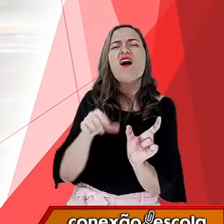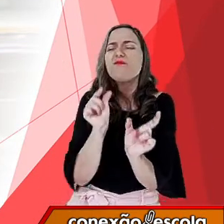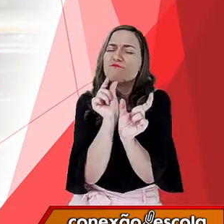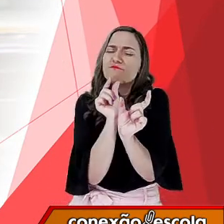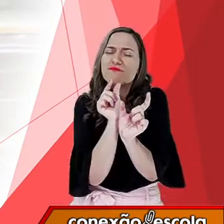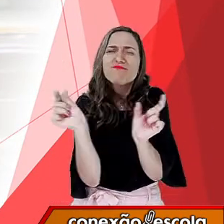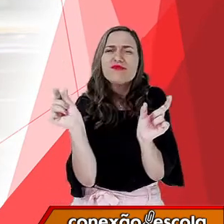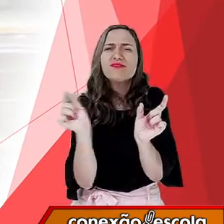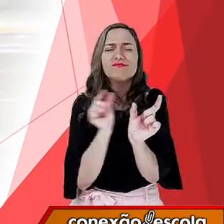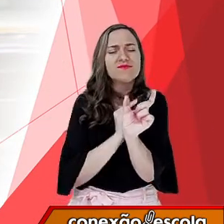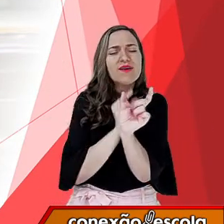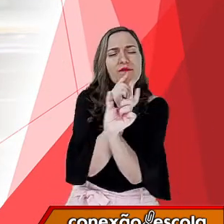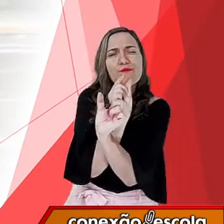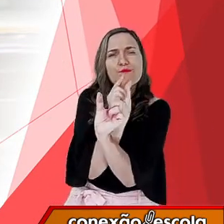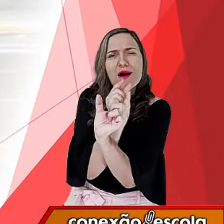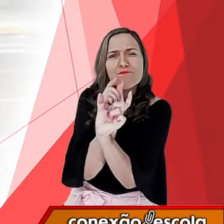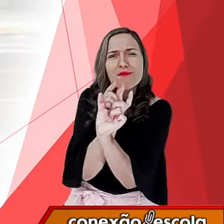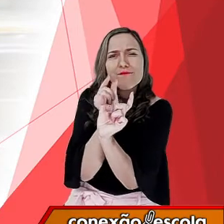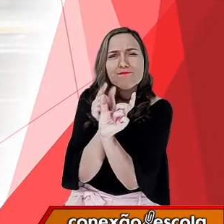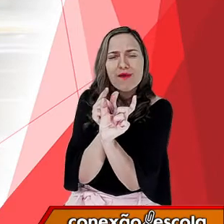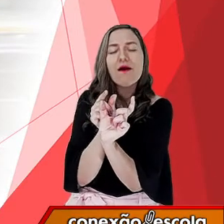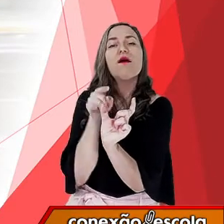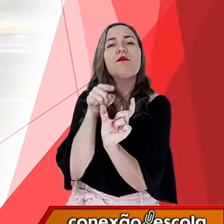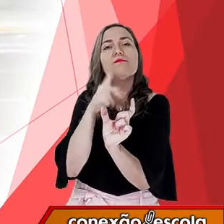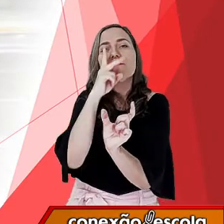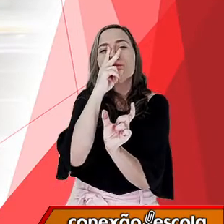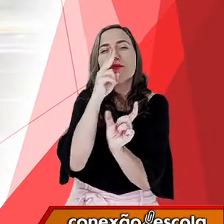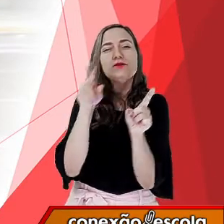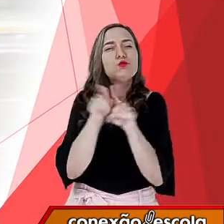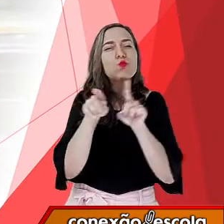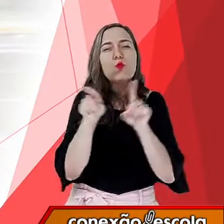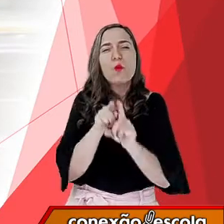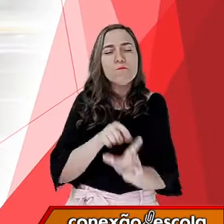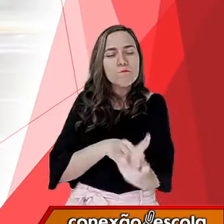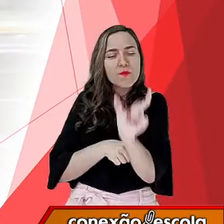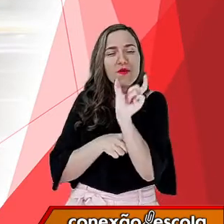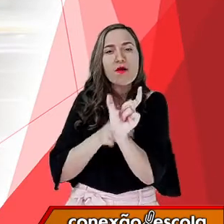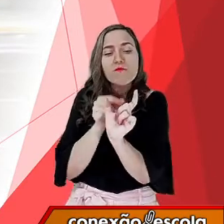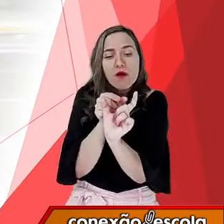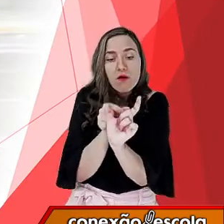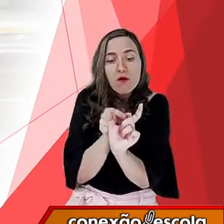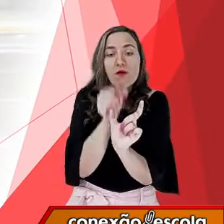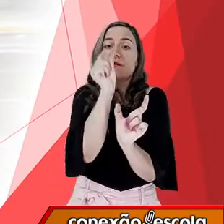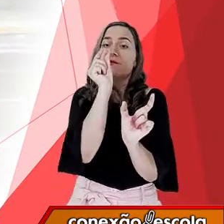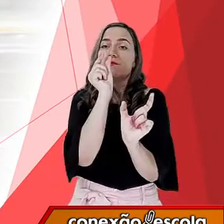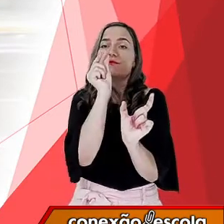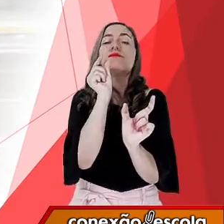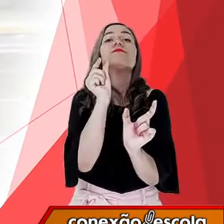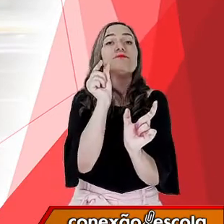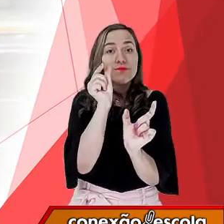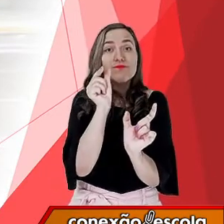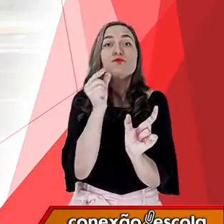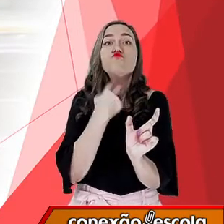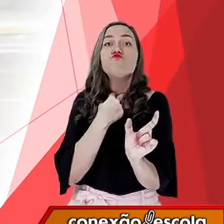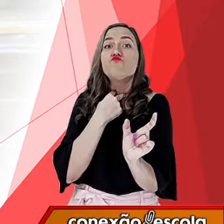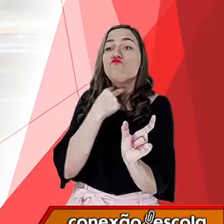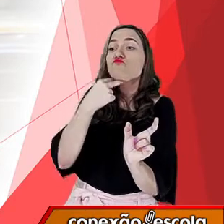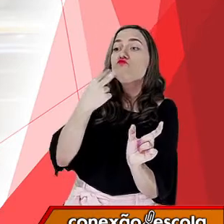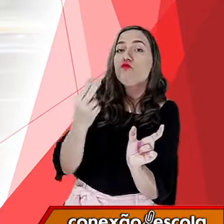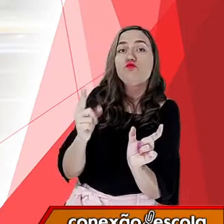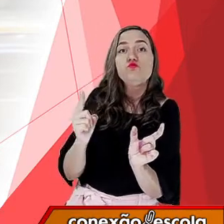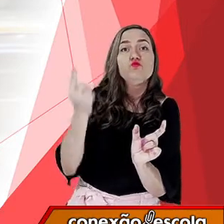partezinhas das palavras. É como se eu pegasse pedacinhos da palavra e esses pedacinhos